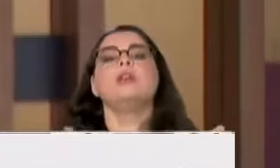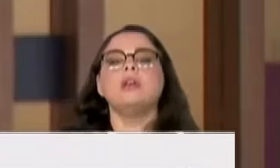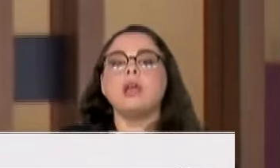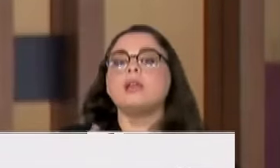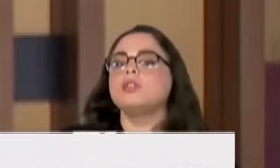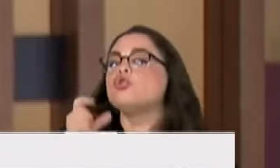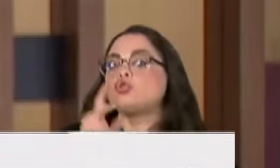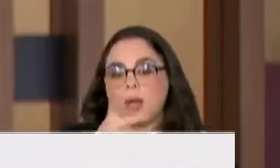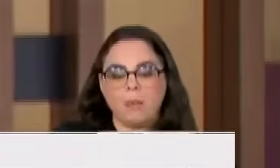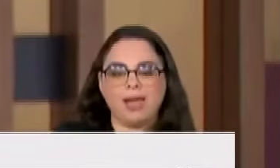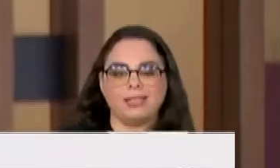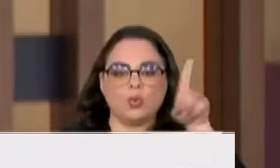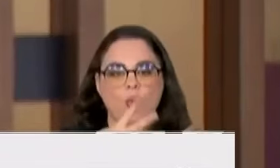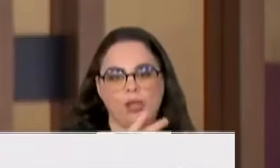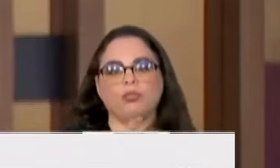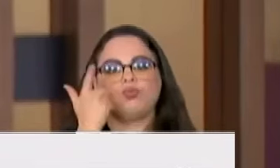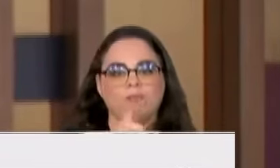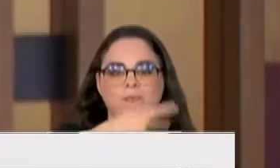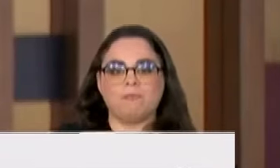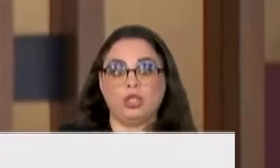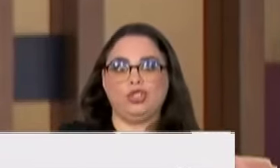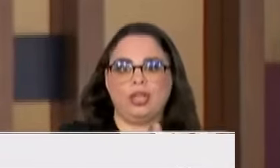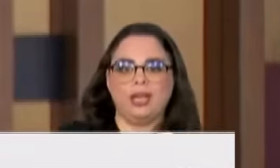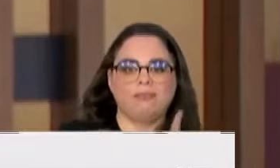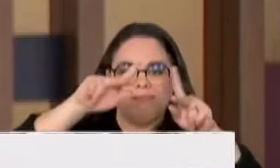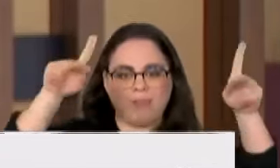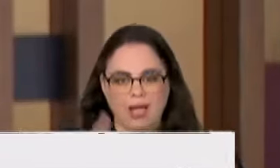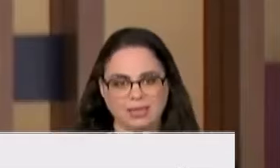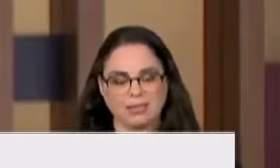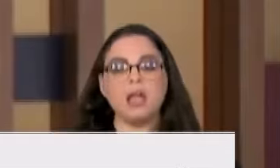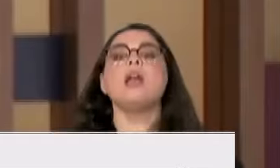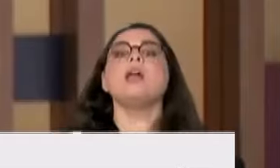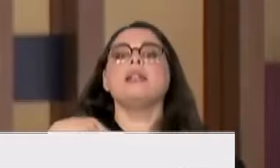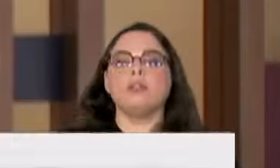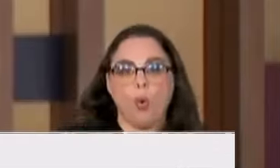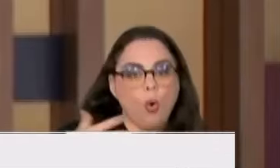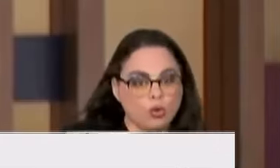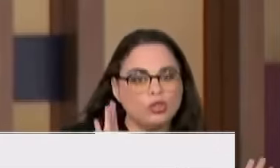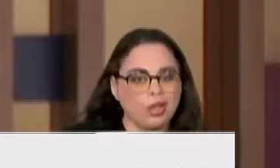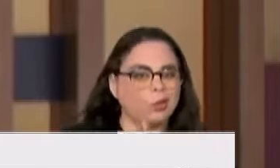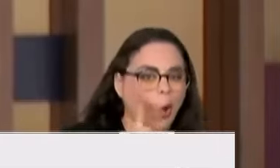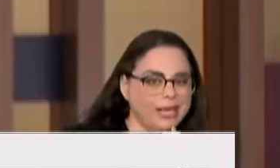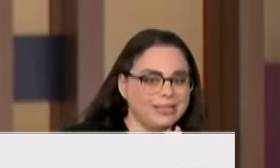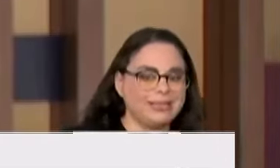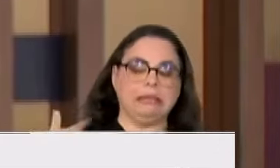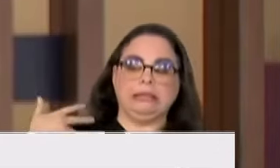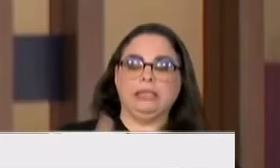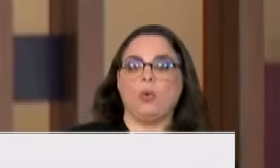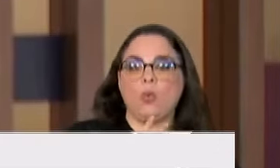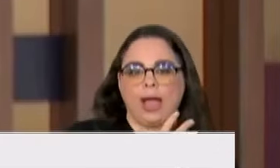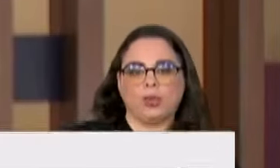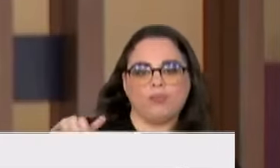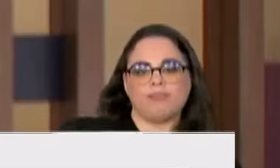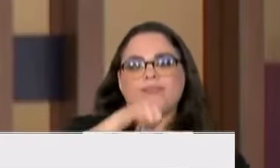pousaram no Líbano 4 países, a previsão de hoje pousarem mais 2 e nós seríamos do elenco de países do mundo, o 7º país